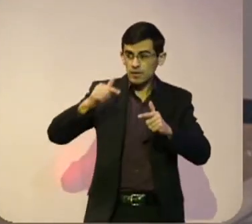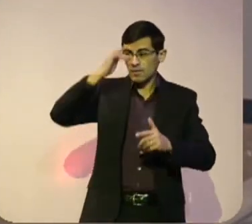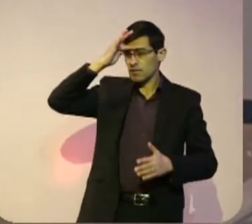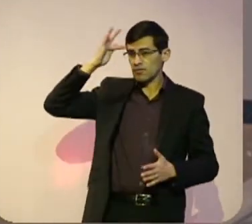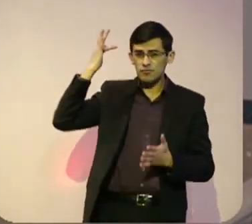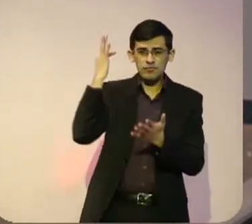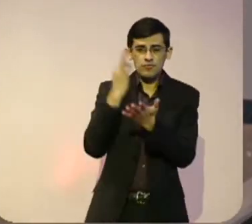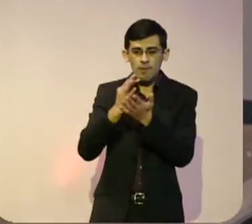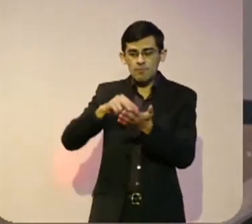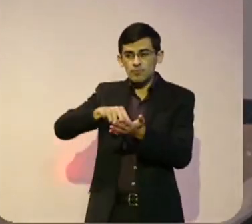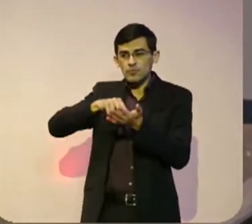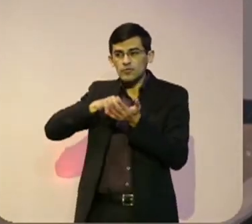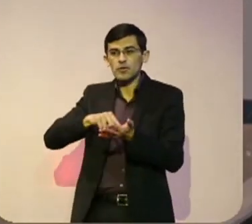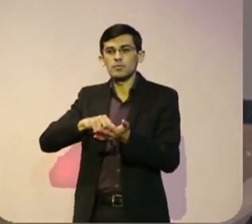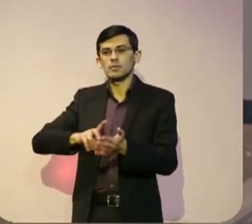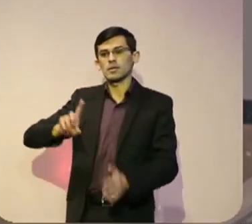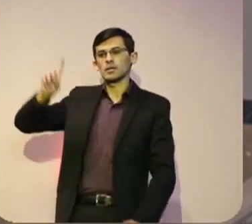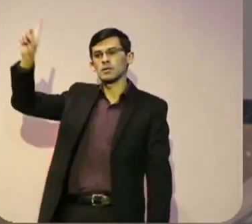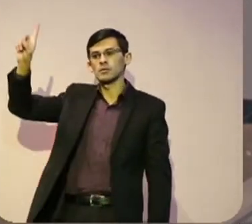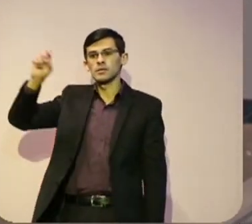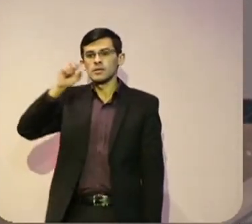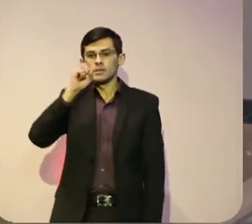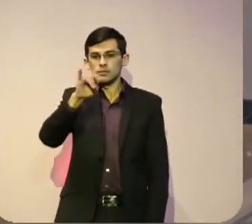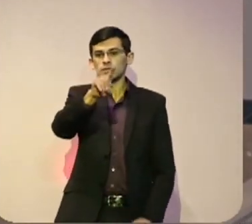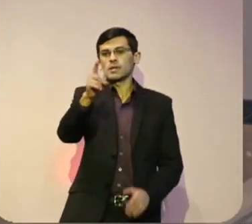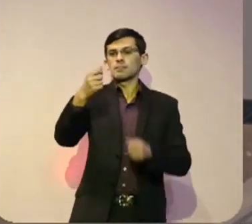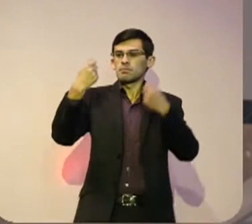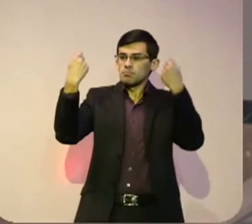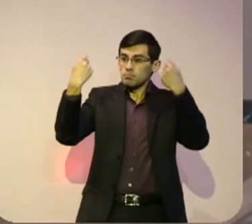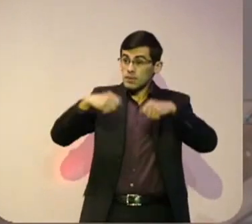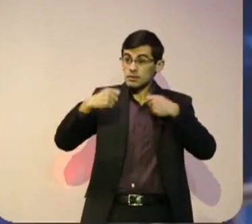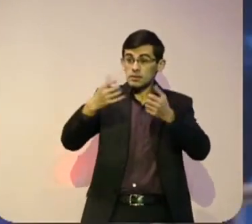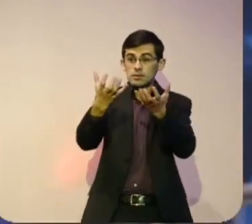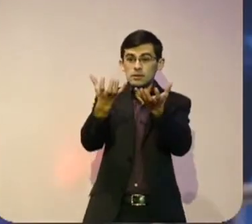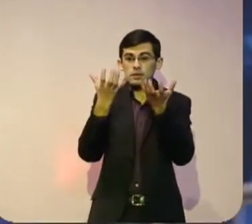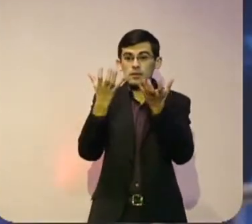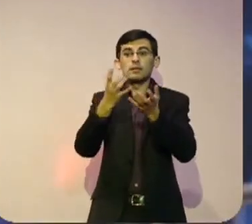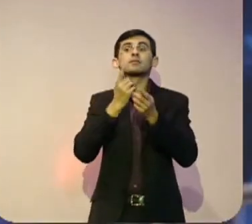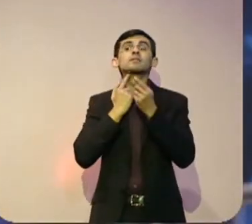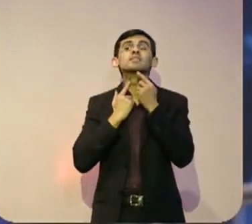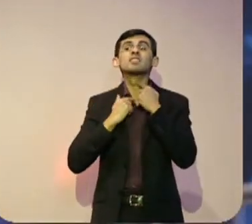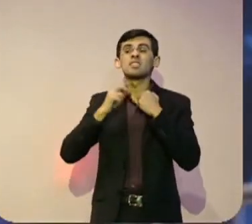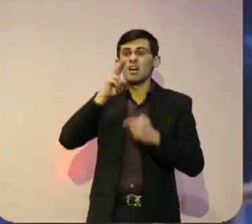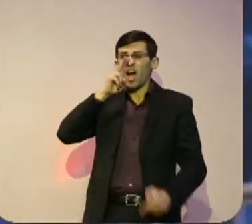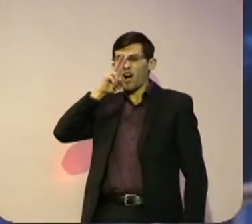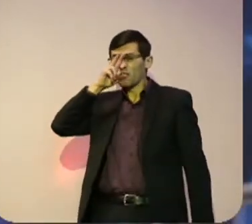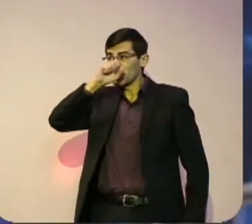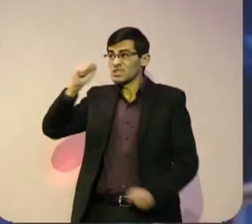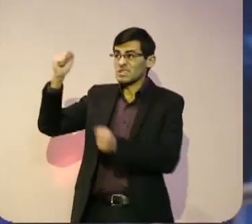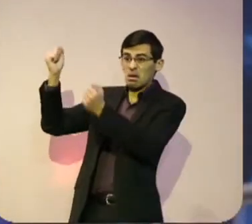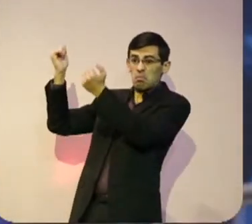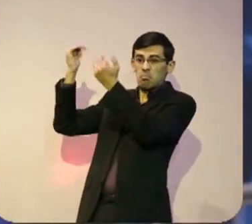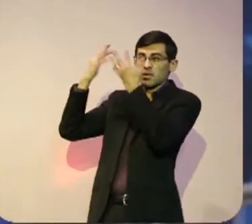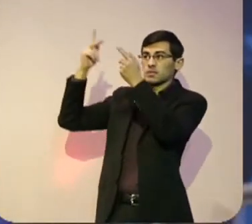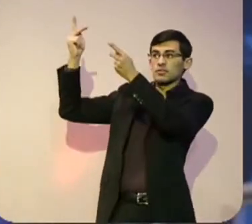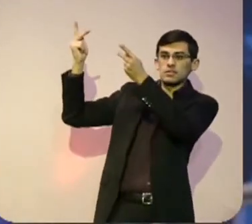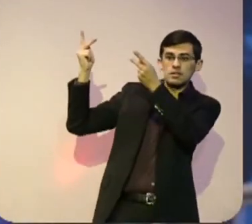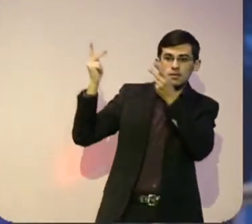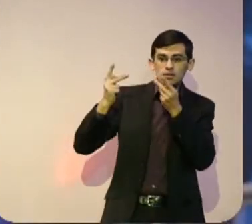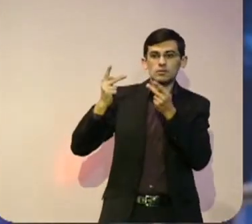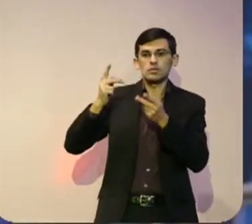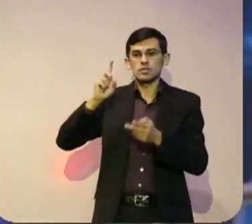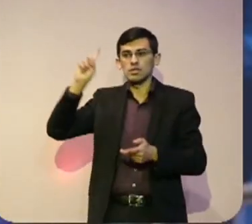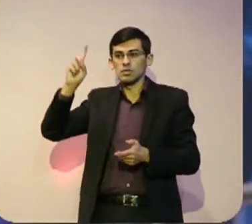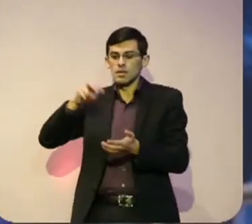sem retroceder. Se você precisa e deseja a força, a bênção, a visitação de Deus para